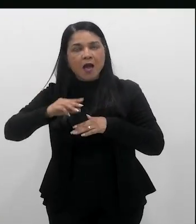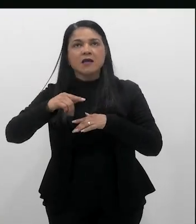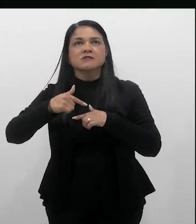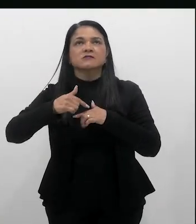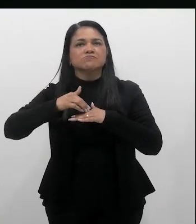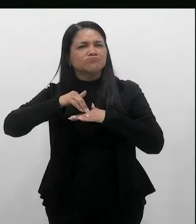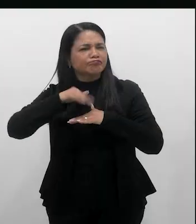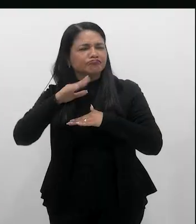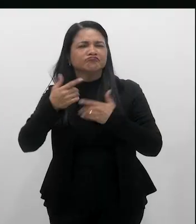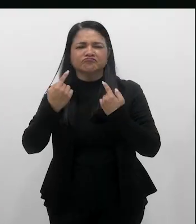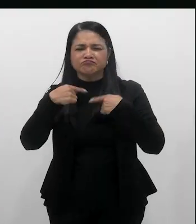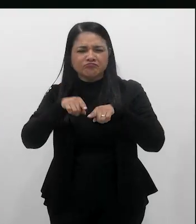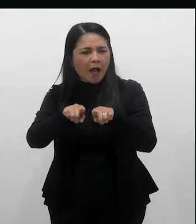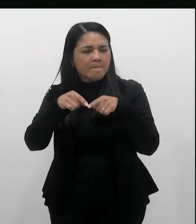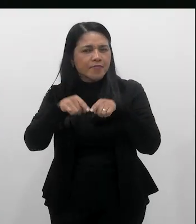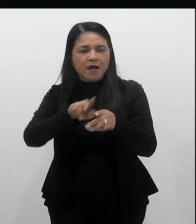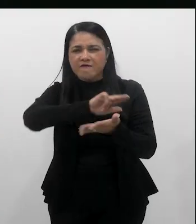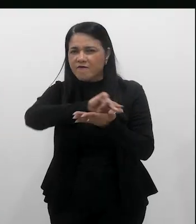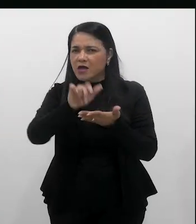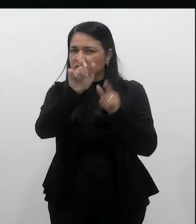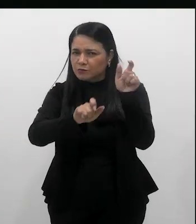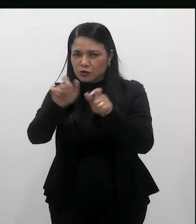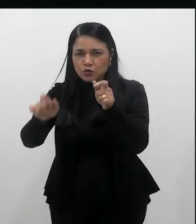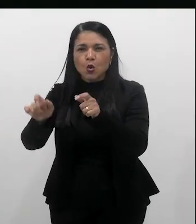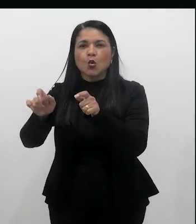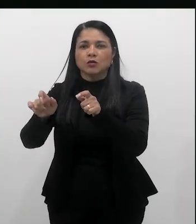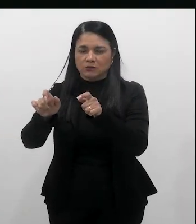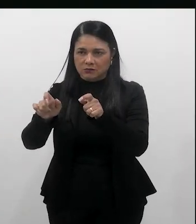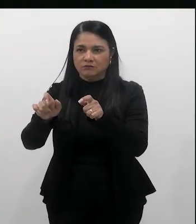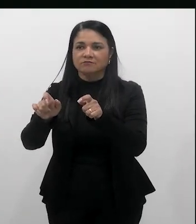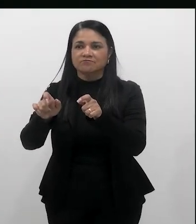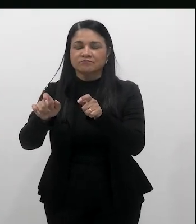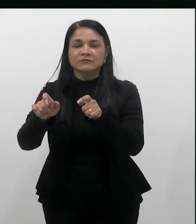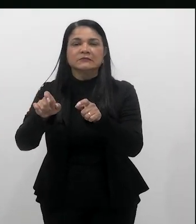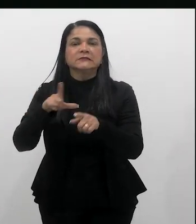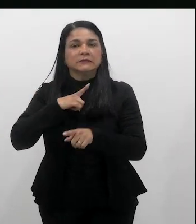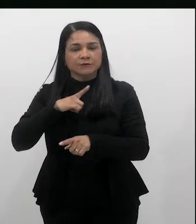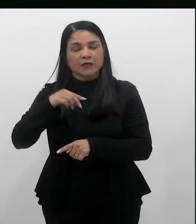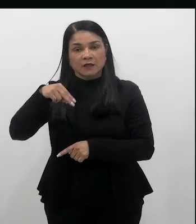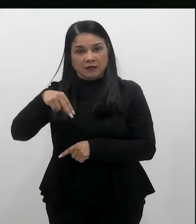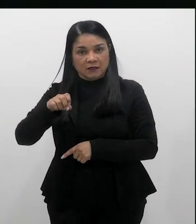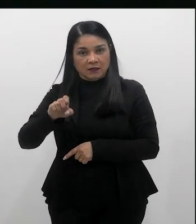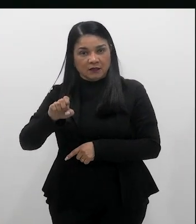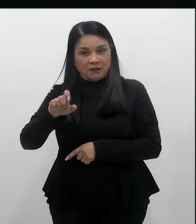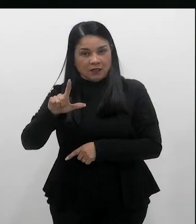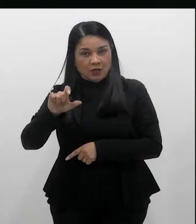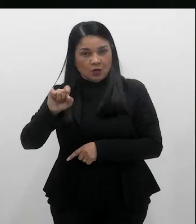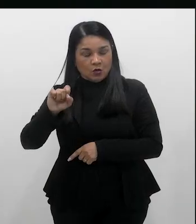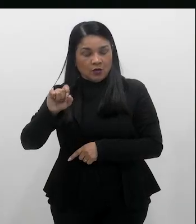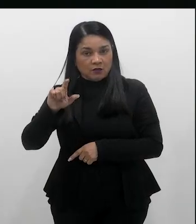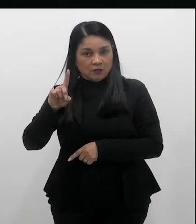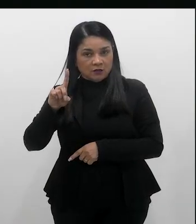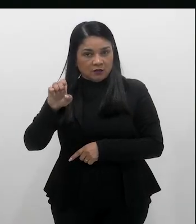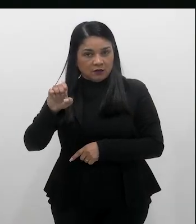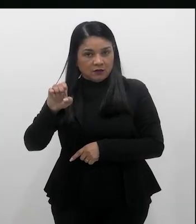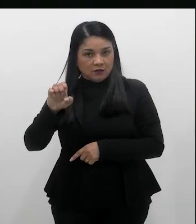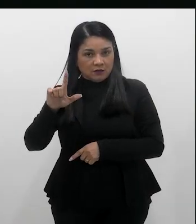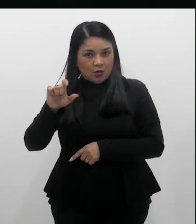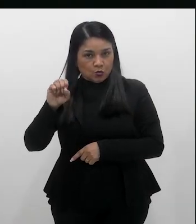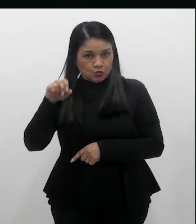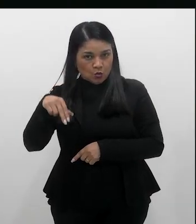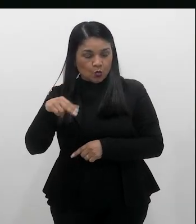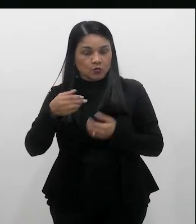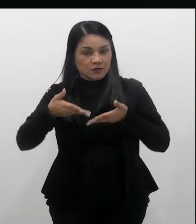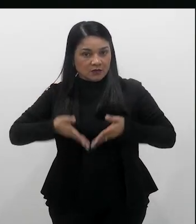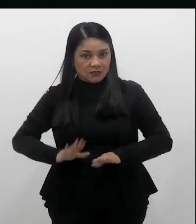outros parceiros, muitos parceiros, tá? Muito. Inclusive, ele é de Campos, para começar a falar sobre